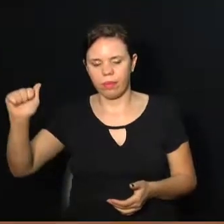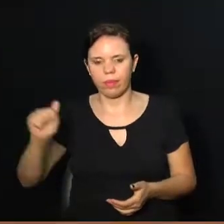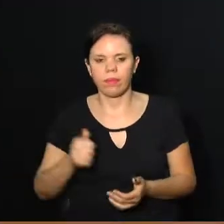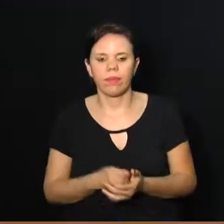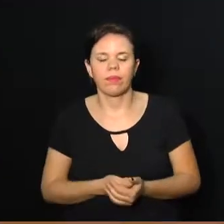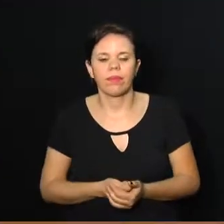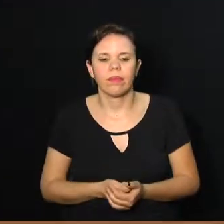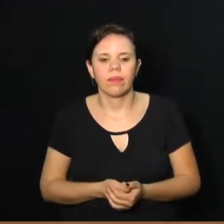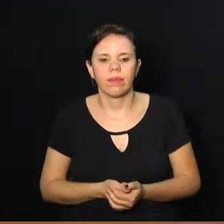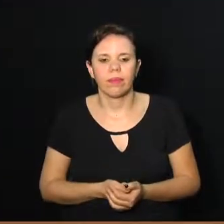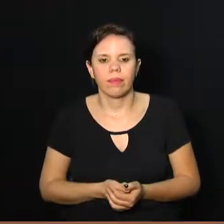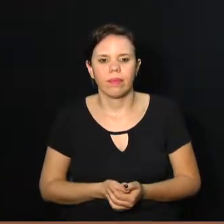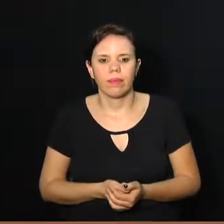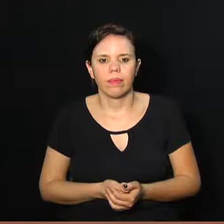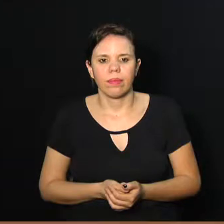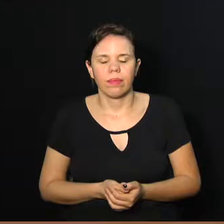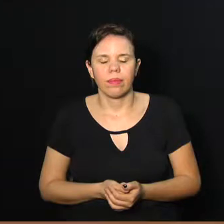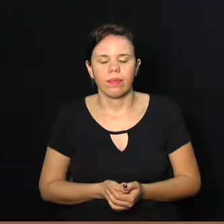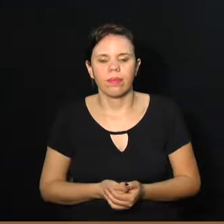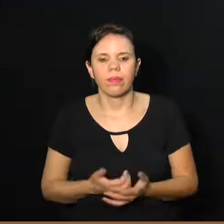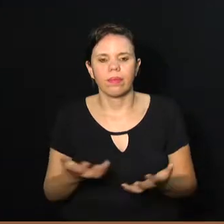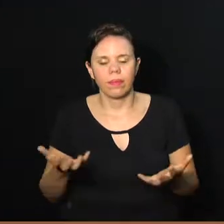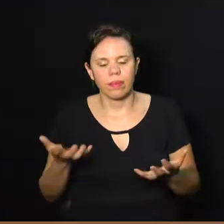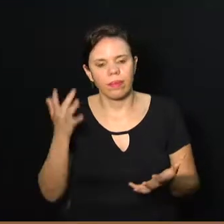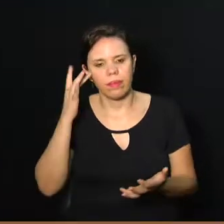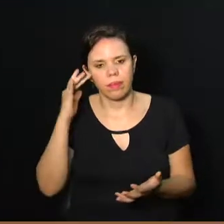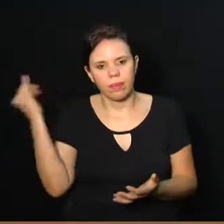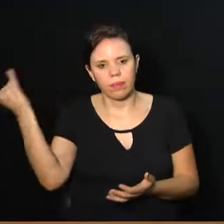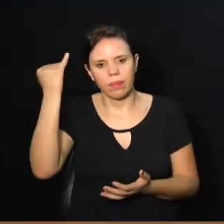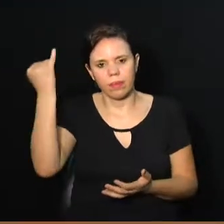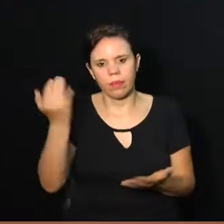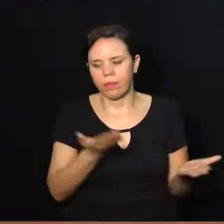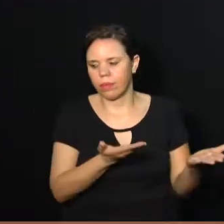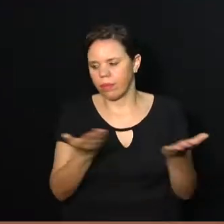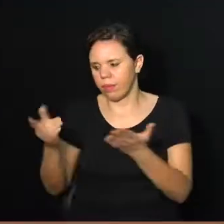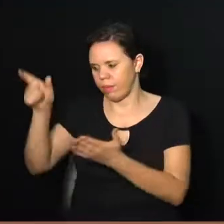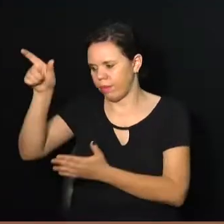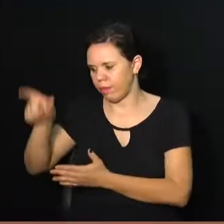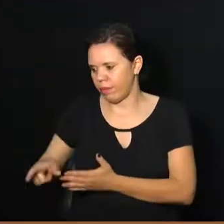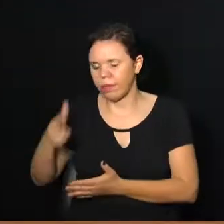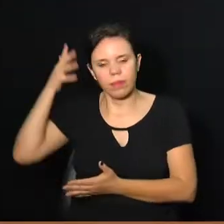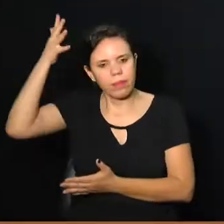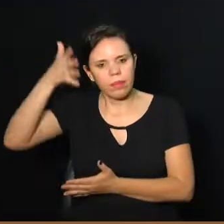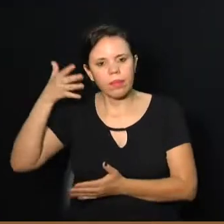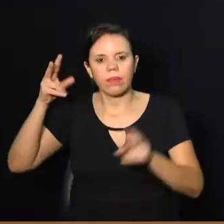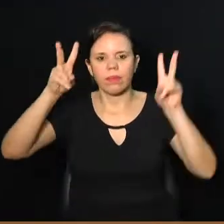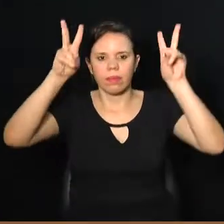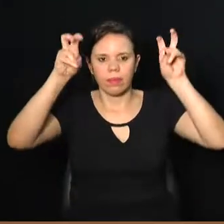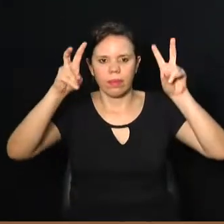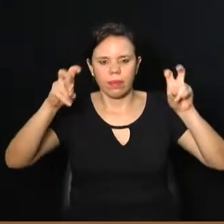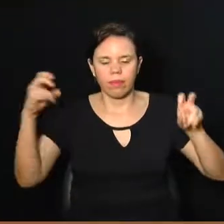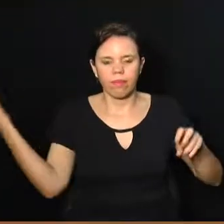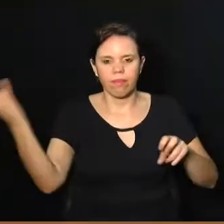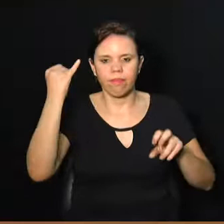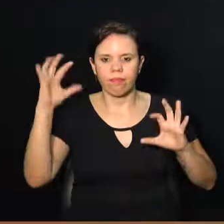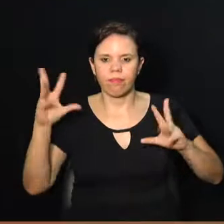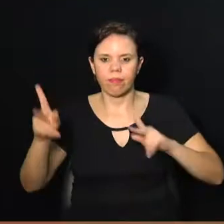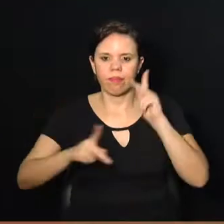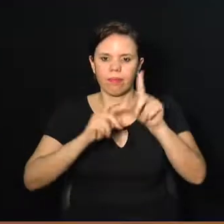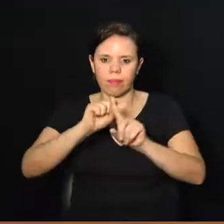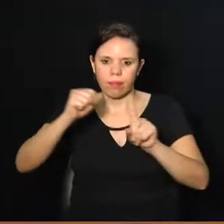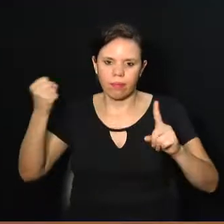Moraes. Antes de mais nada, eu acho importante apresentar a palestrante, que traz um tema relevante para toda a